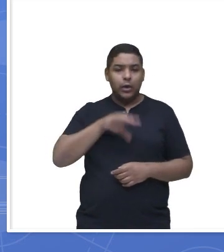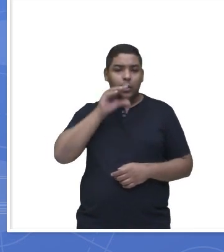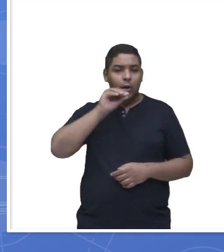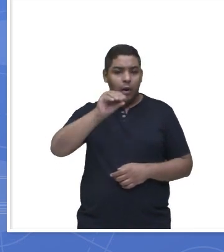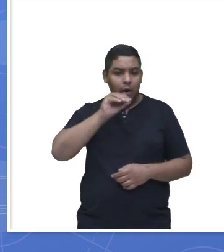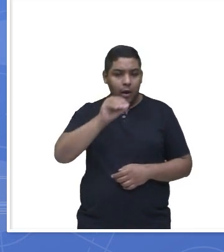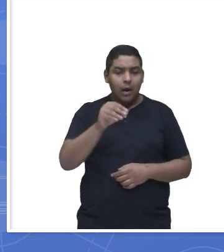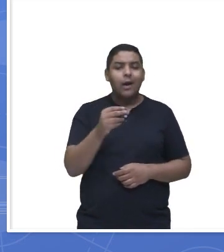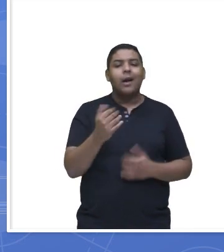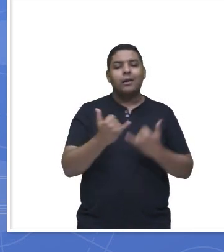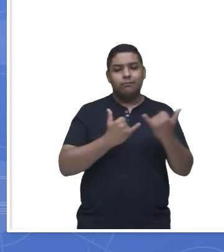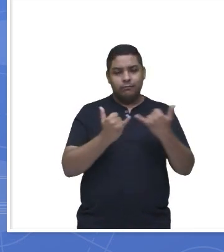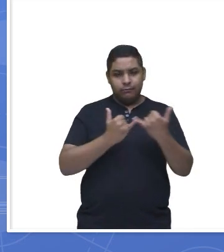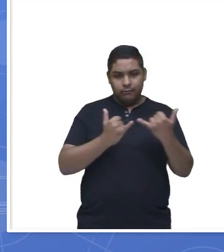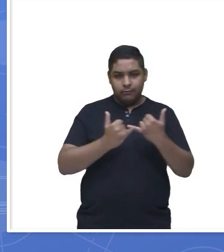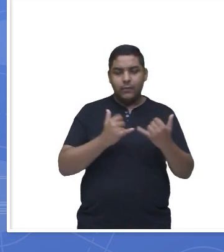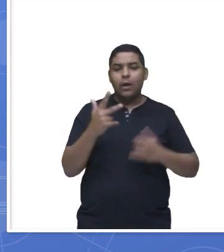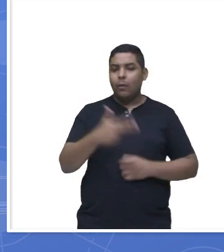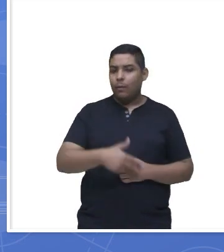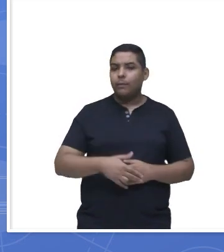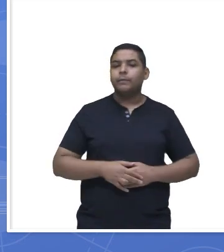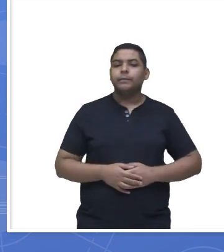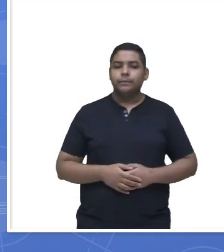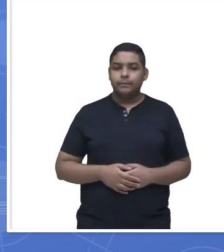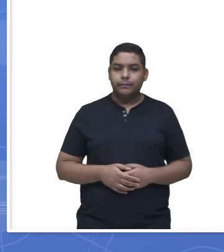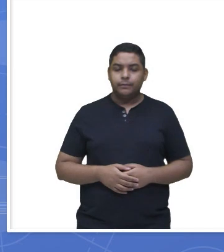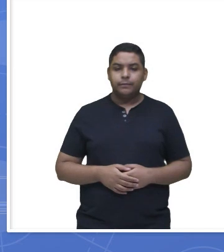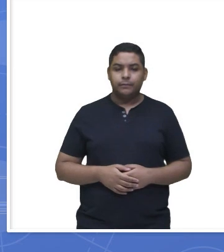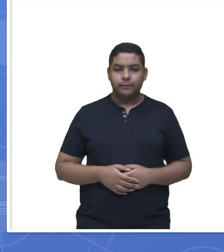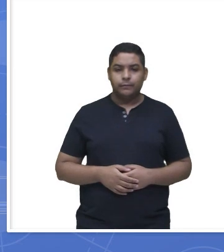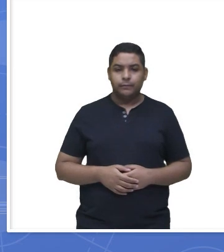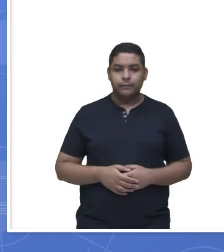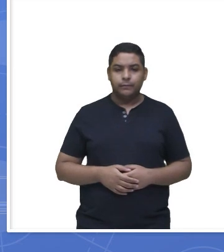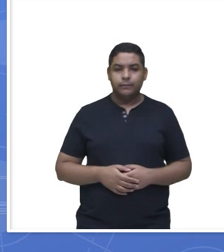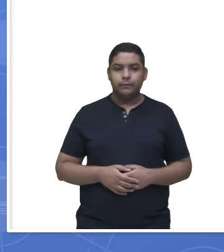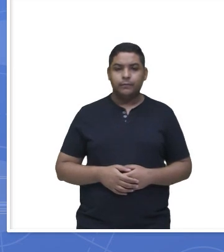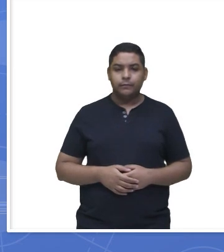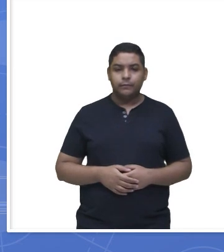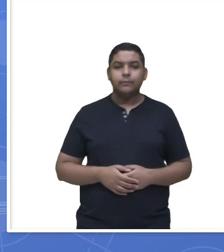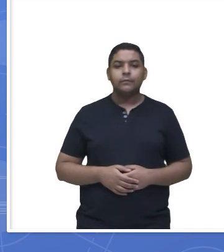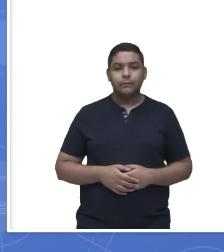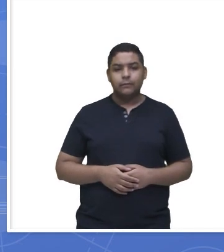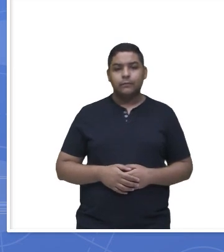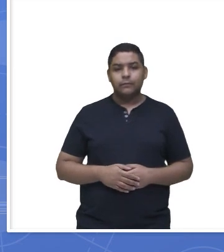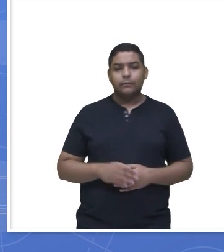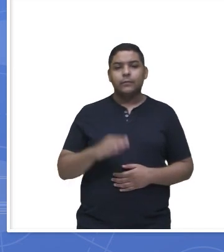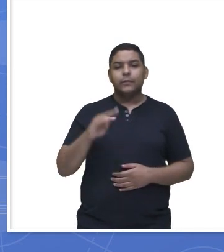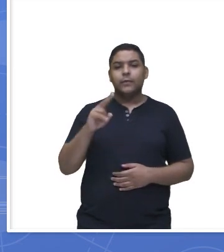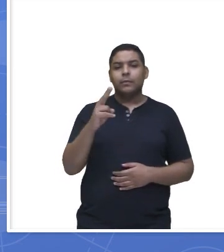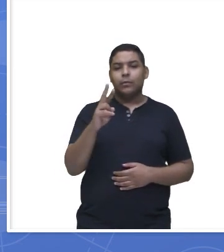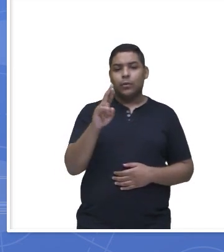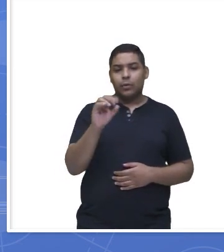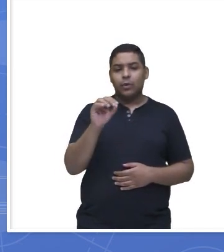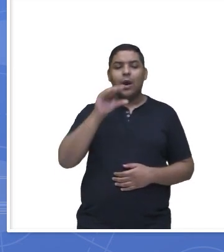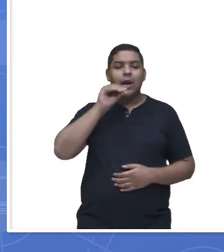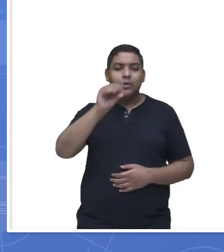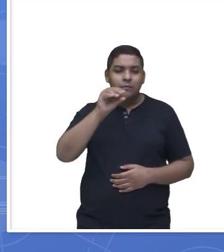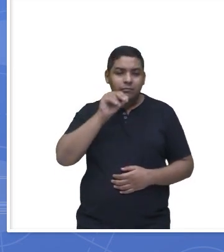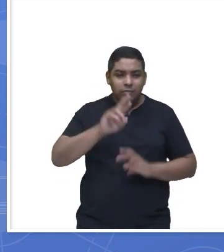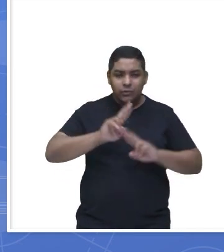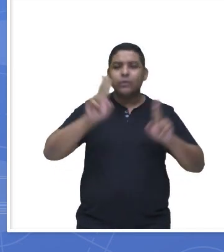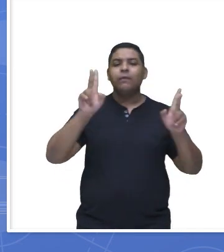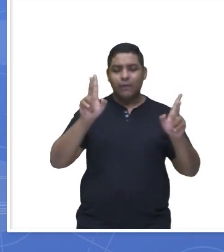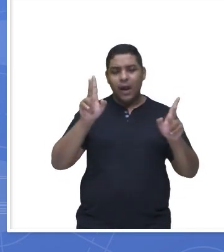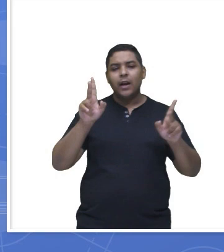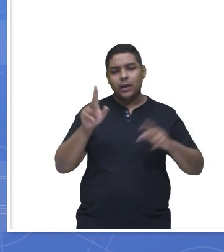gente observa que em português a gente fala o quê? Burocracia, não é isso? Em espanhol, burocracia. Então, também não